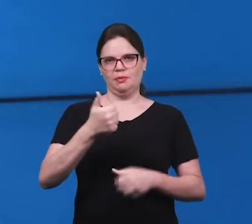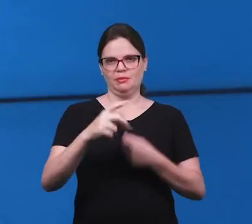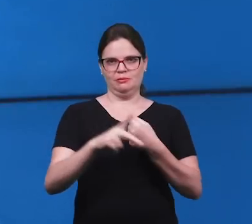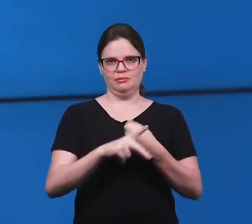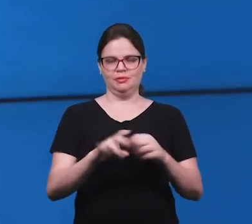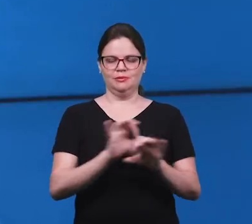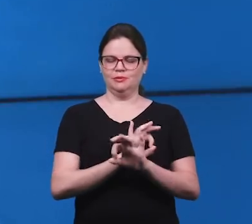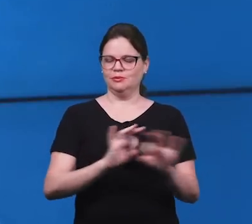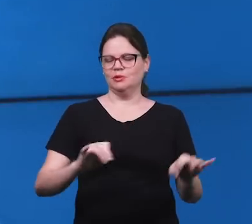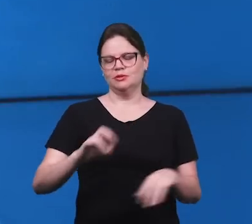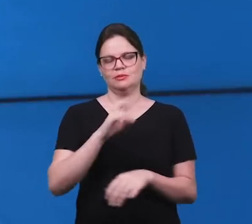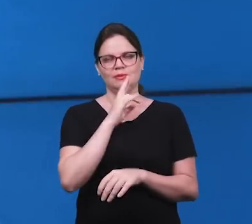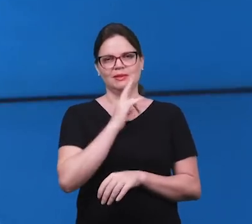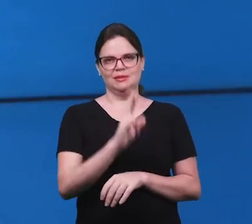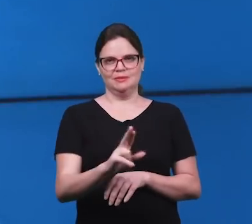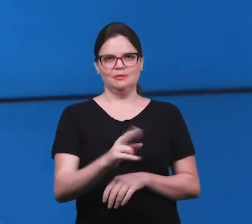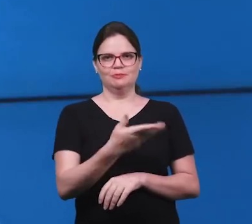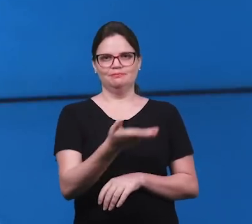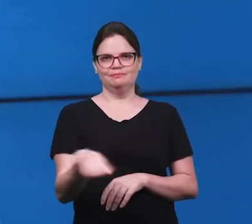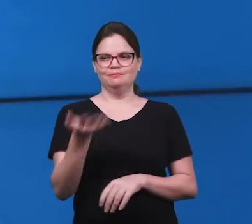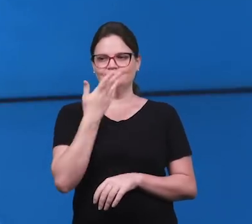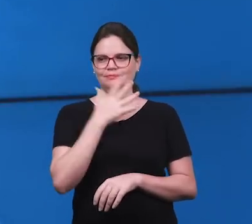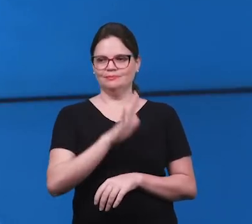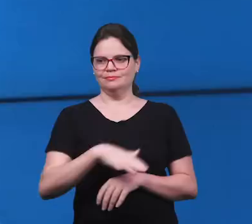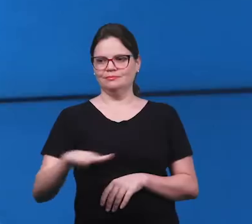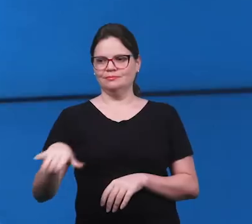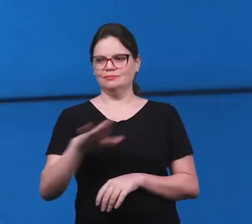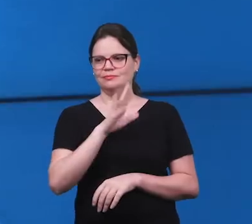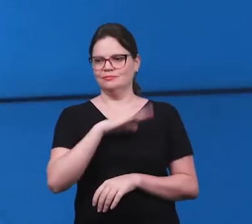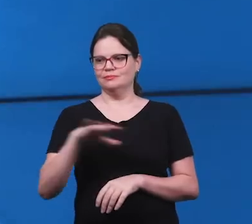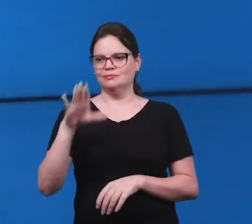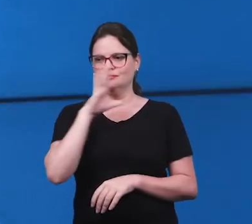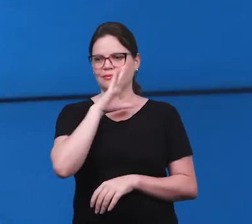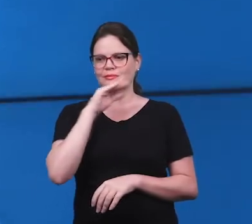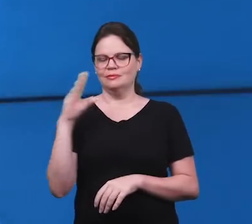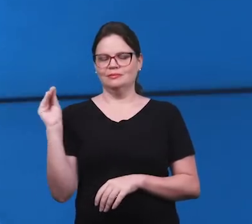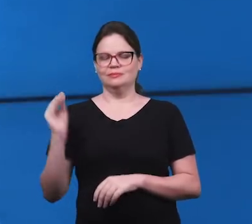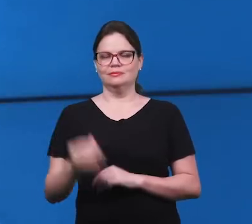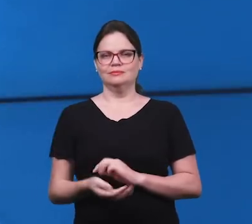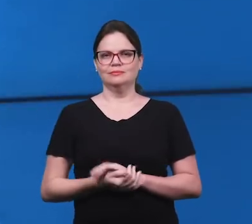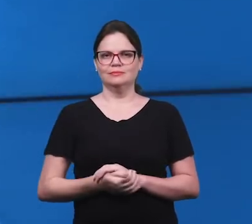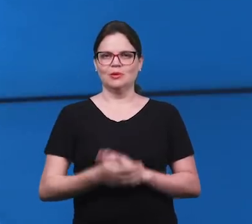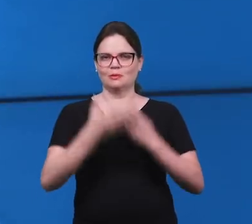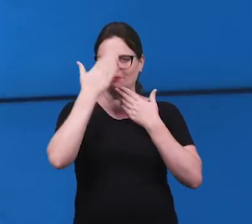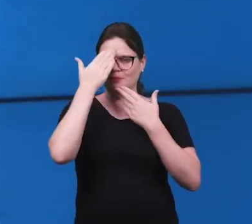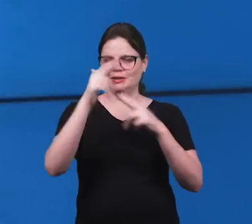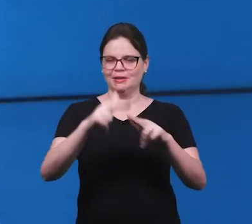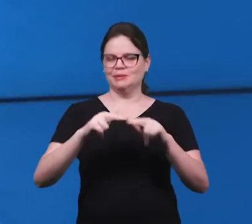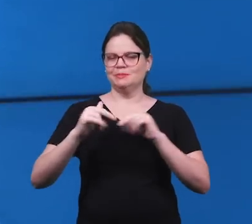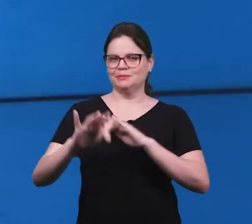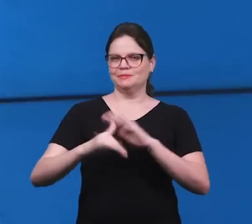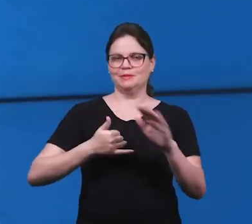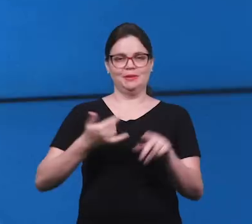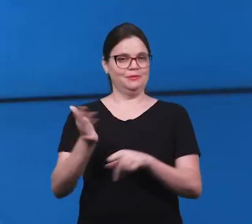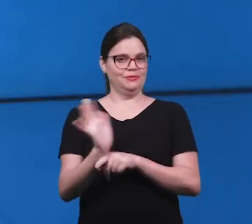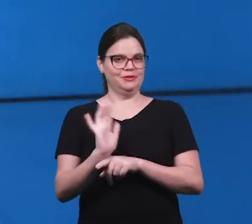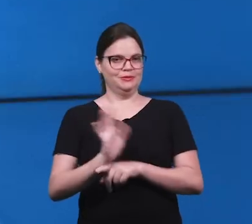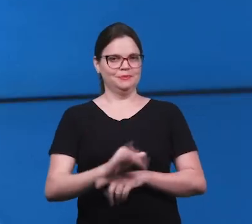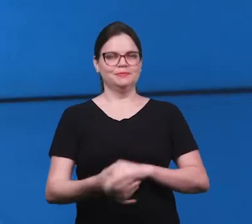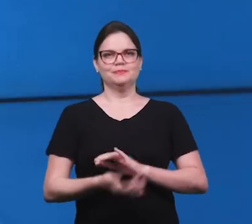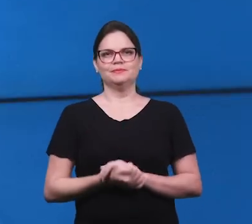15. Muito boa a resposta das nossas crianças, intermediários e adolescentes. Obrigado pela participação de